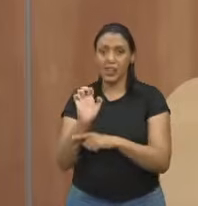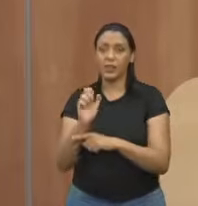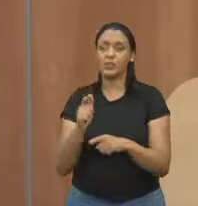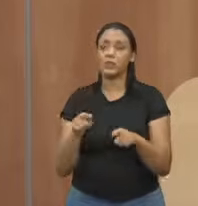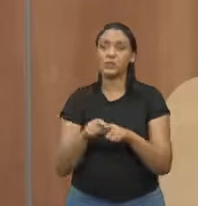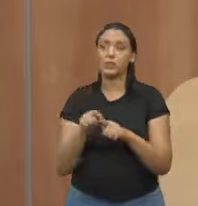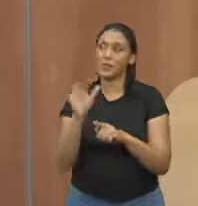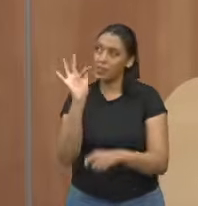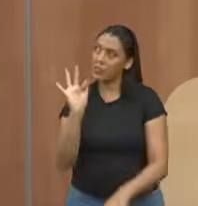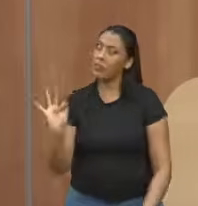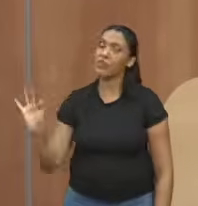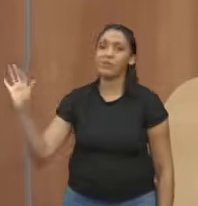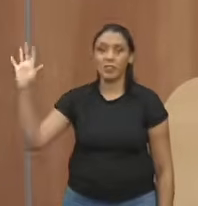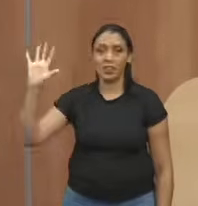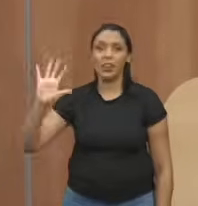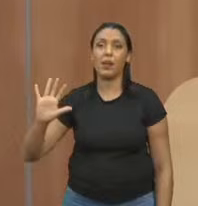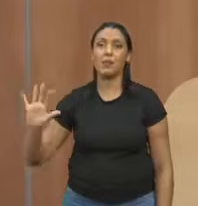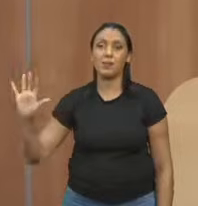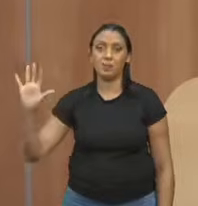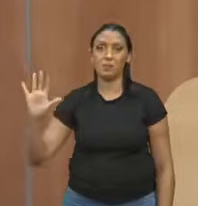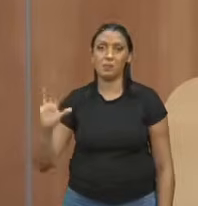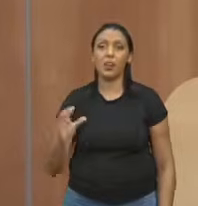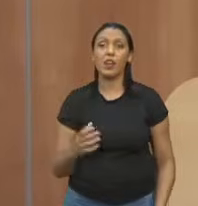Imóveis, o COFEP,